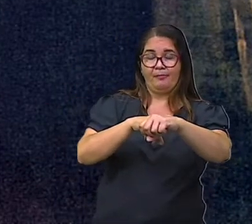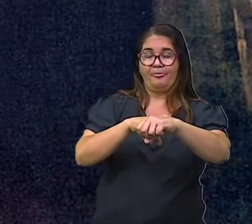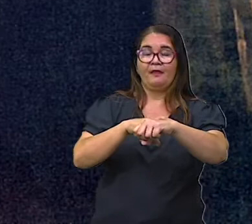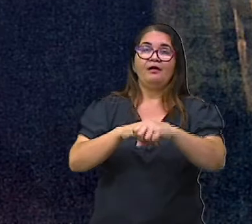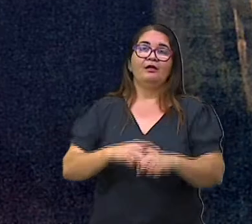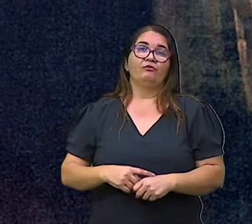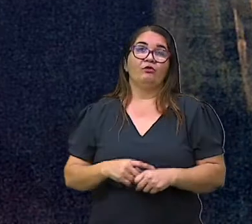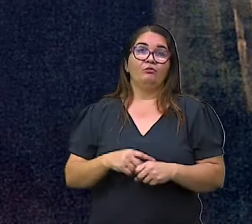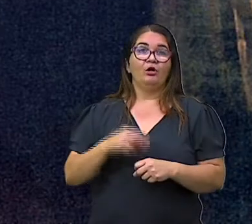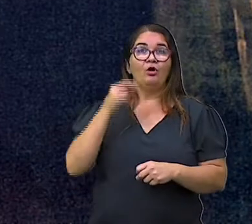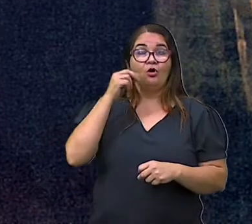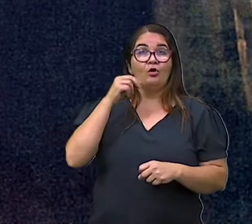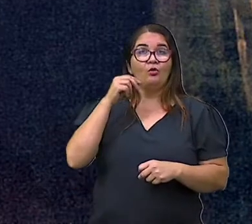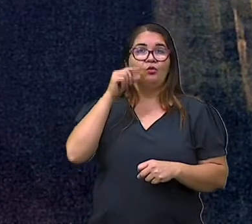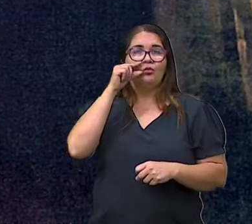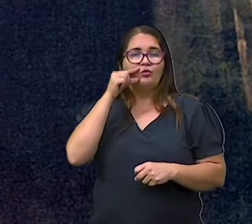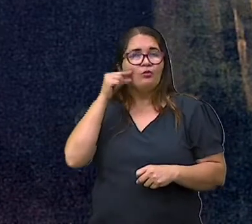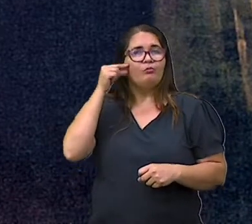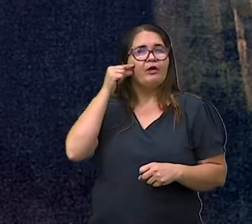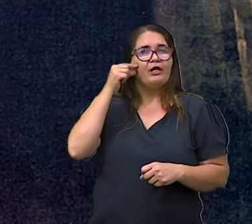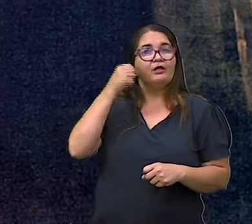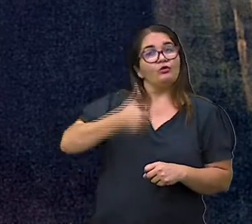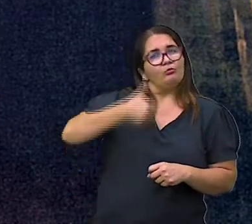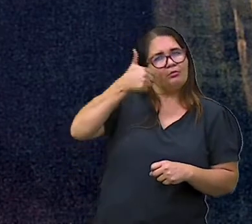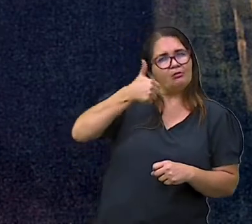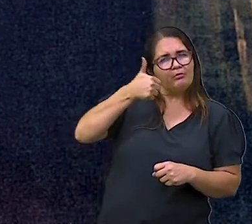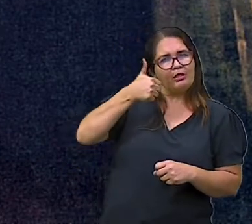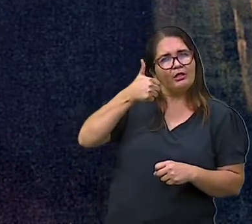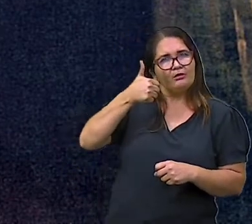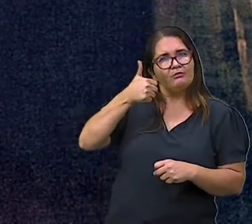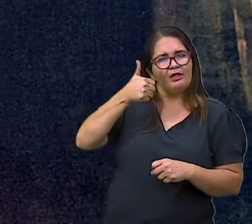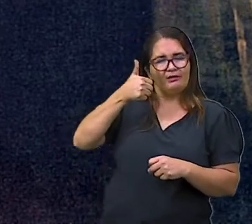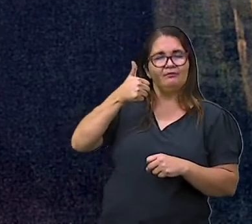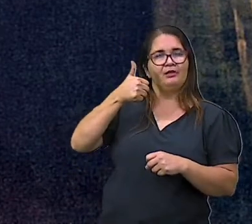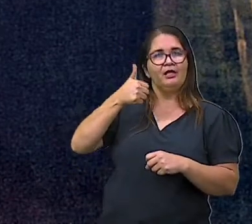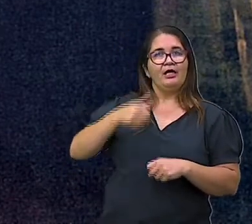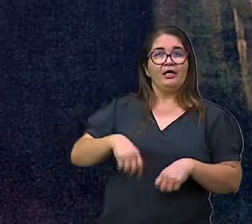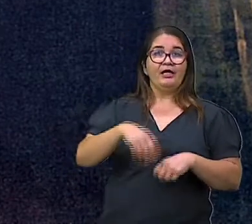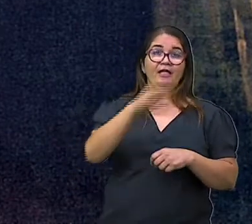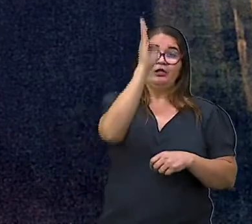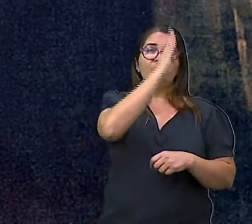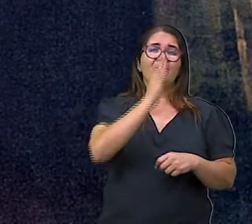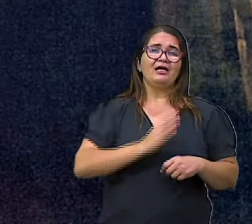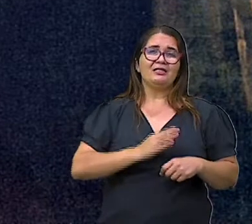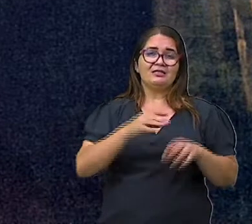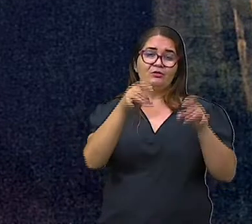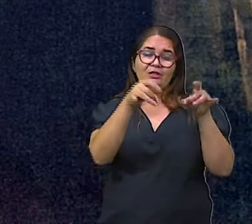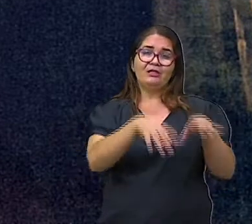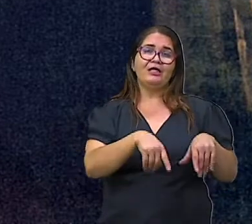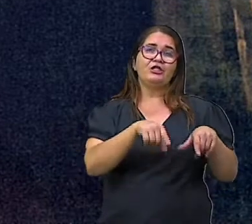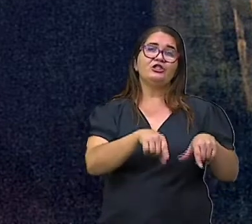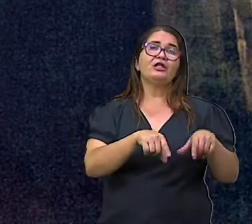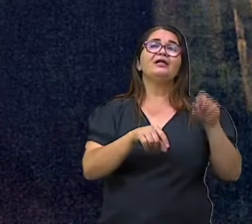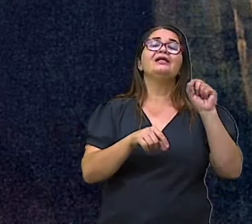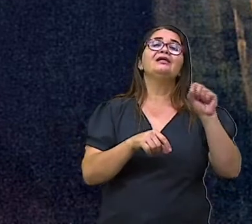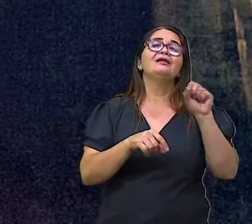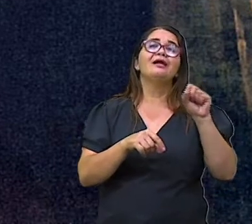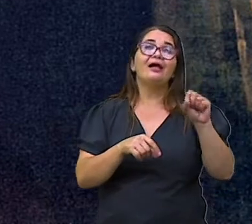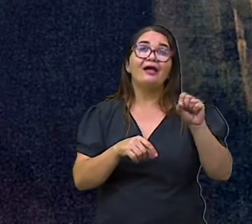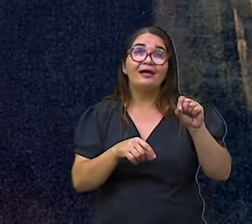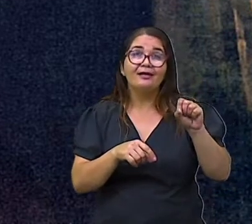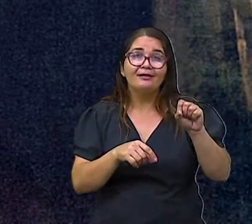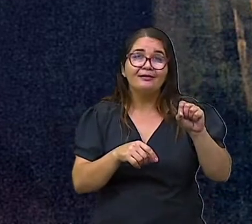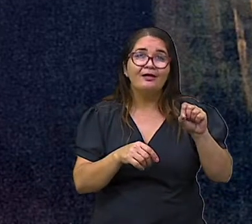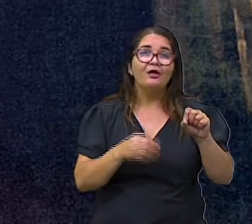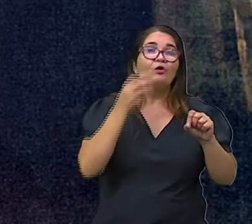vai para o exílio na Europa e deixa o seu filho, o futuro